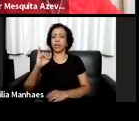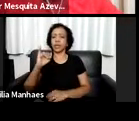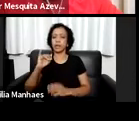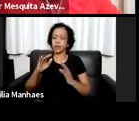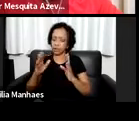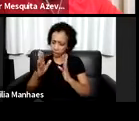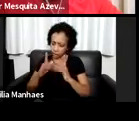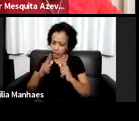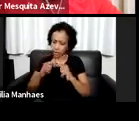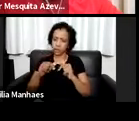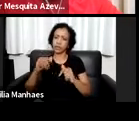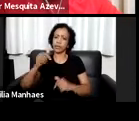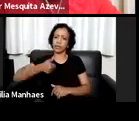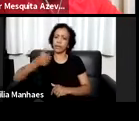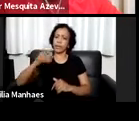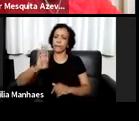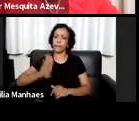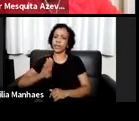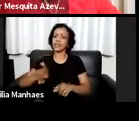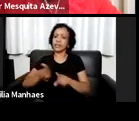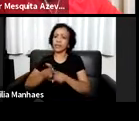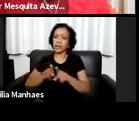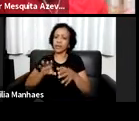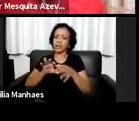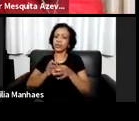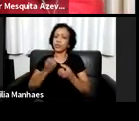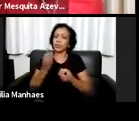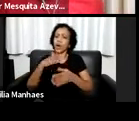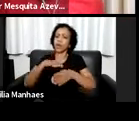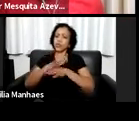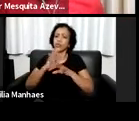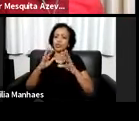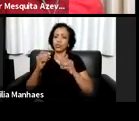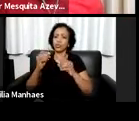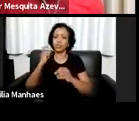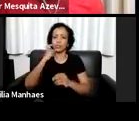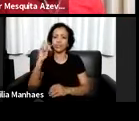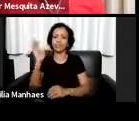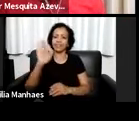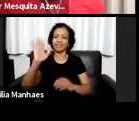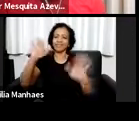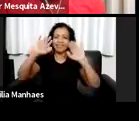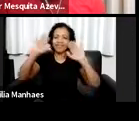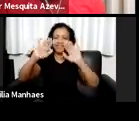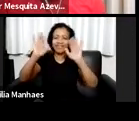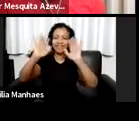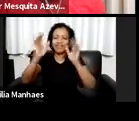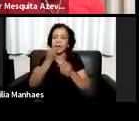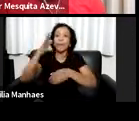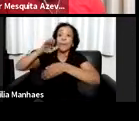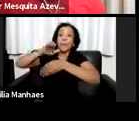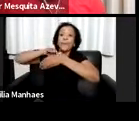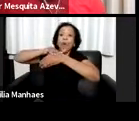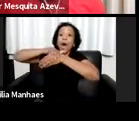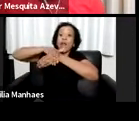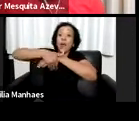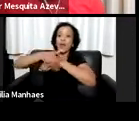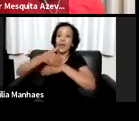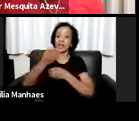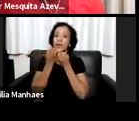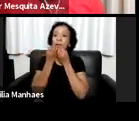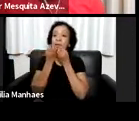também conosco aqui, e a palavra de boa noite da nossa missionária Marília, que está traduzindo para Libras. Sua saudação aí em Libras, Marília, nossa